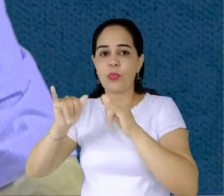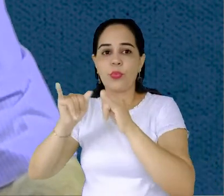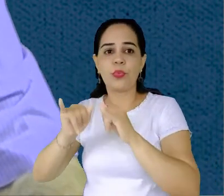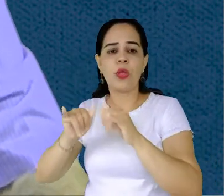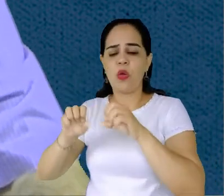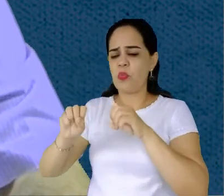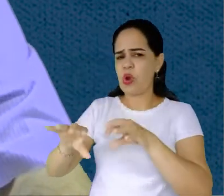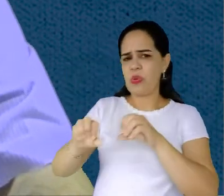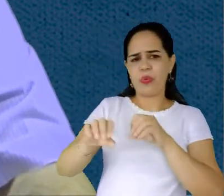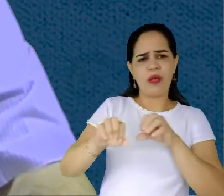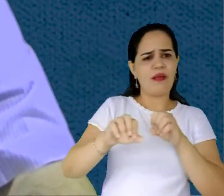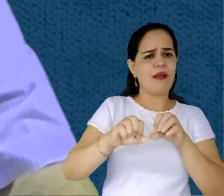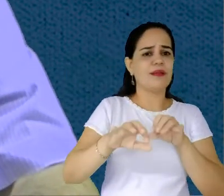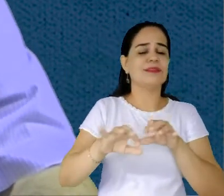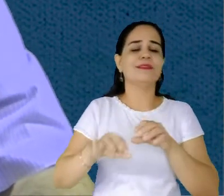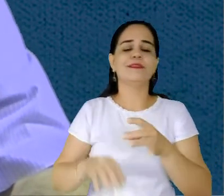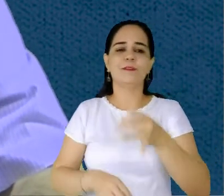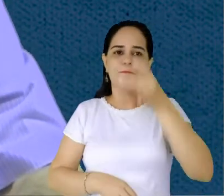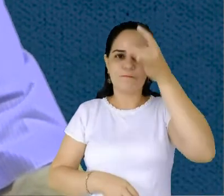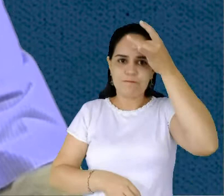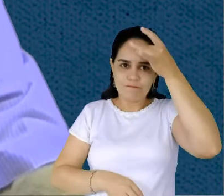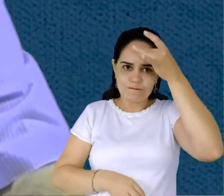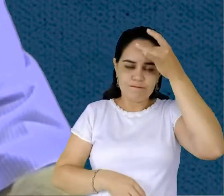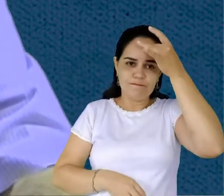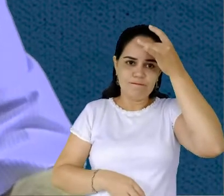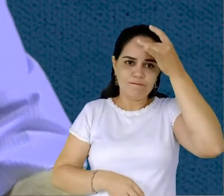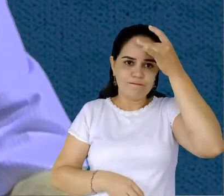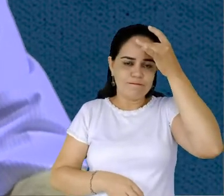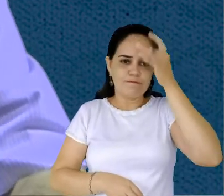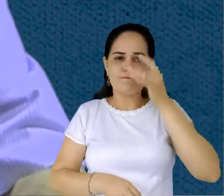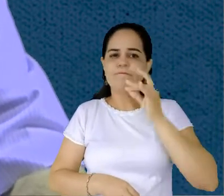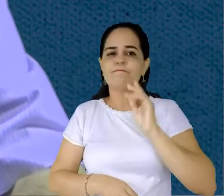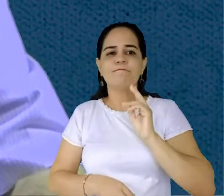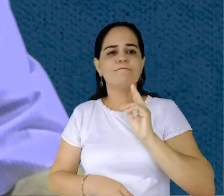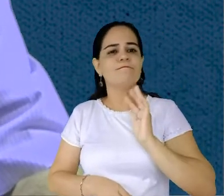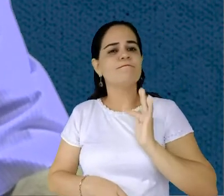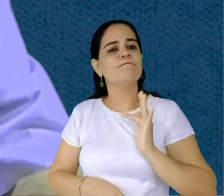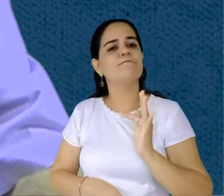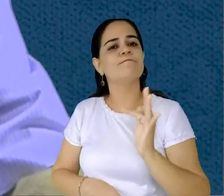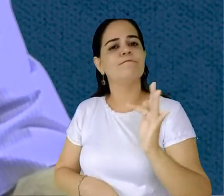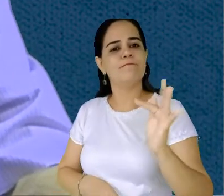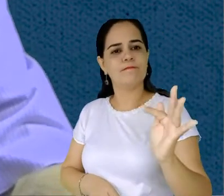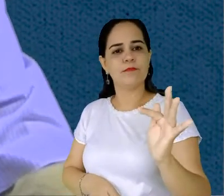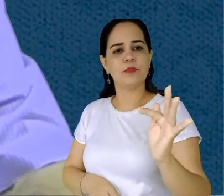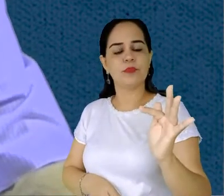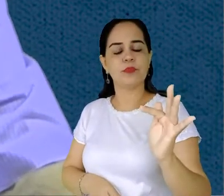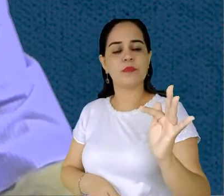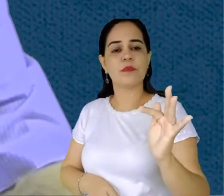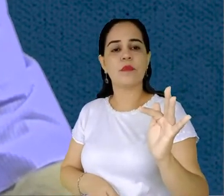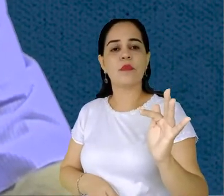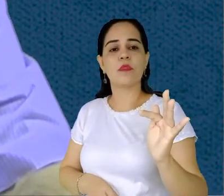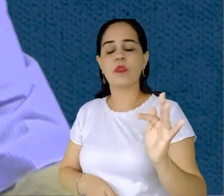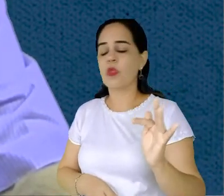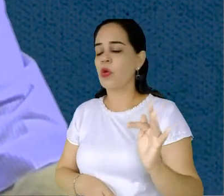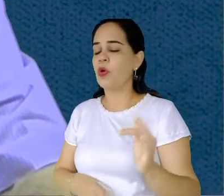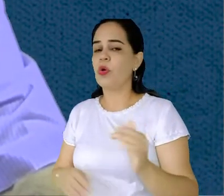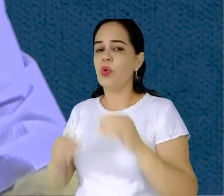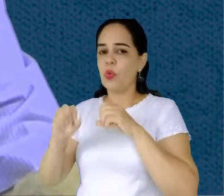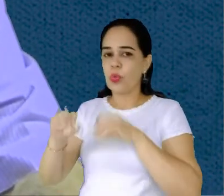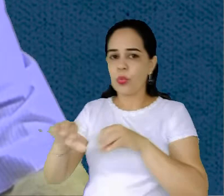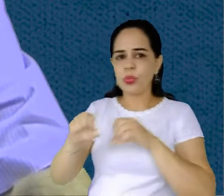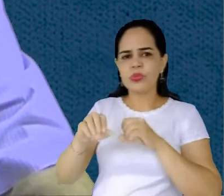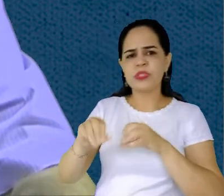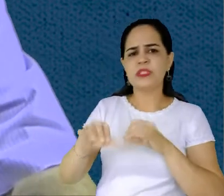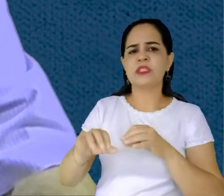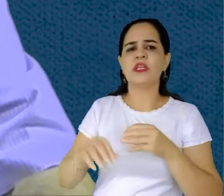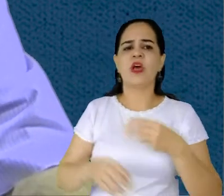ele vos ensinará tudo isto e vos recordará todas estas coisas. As